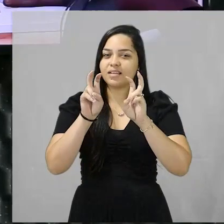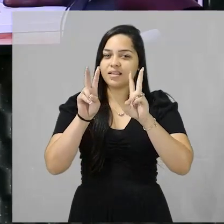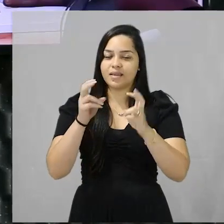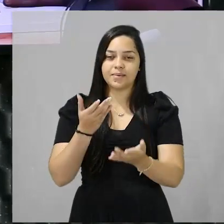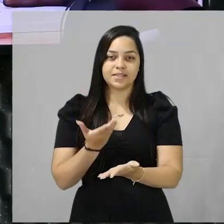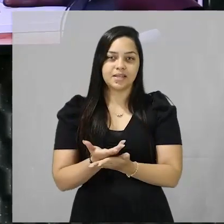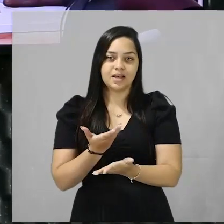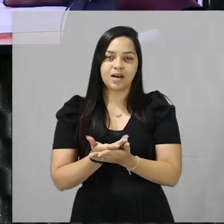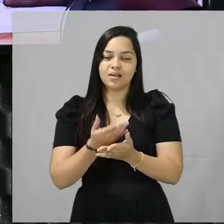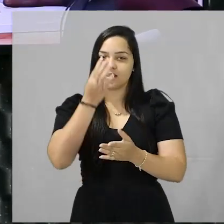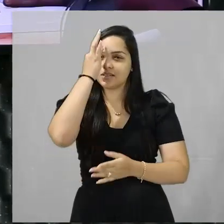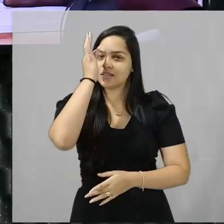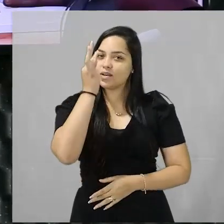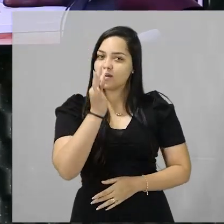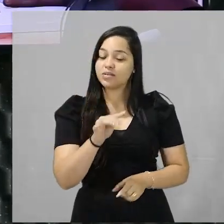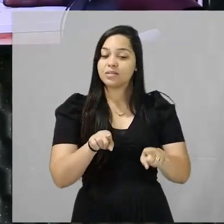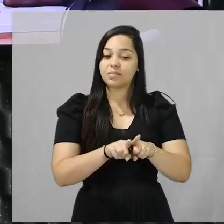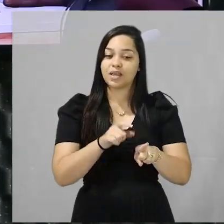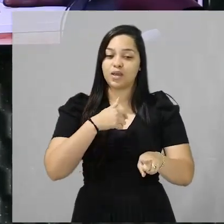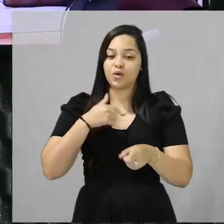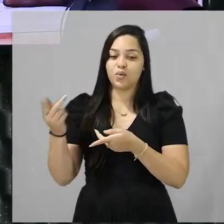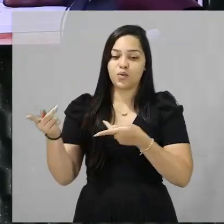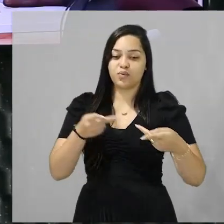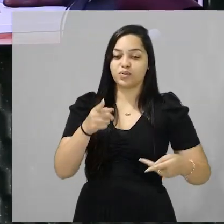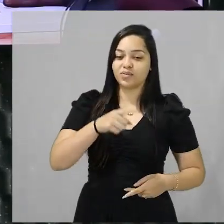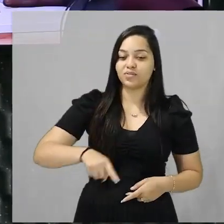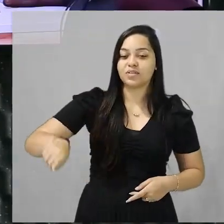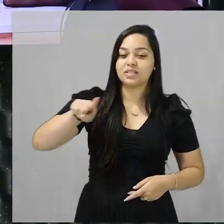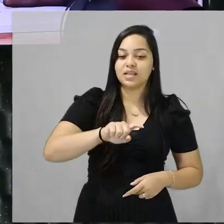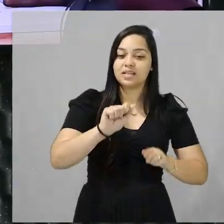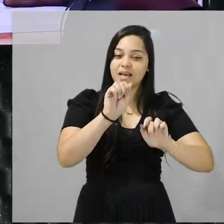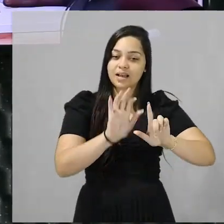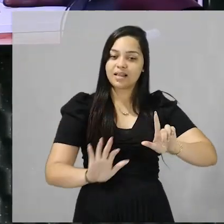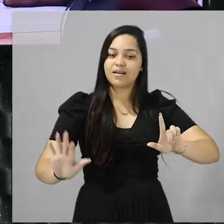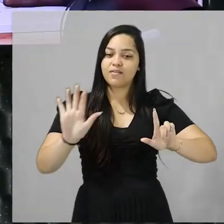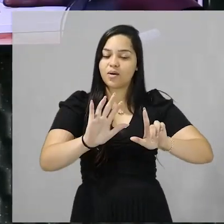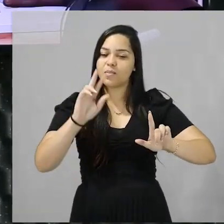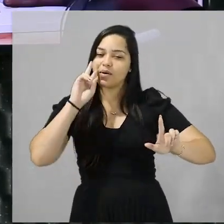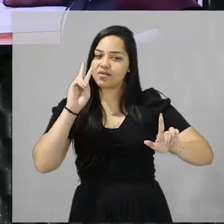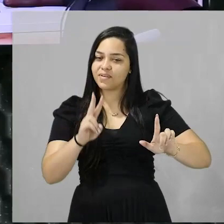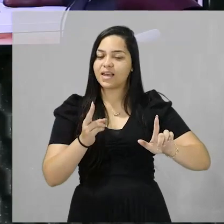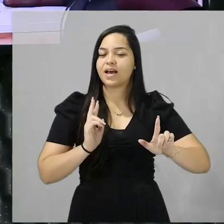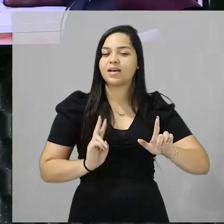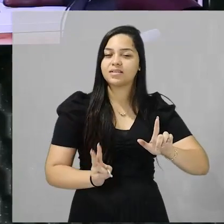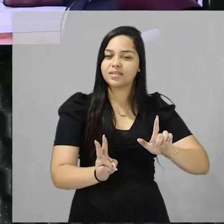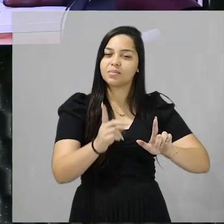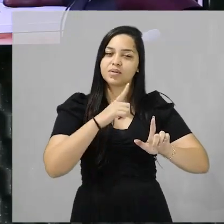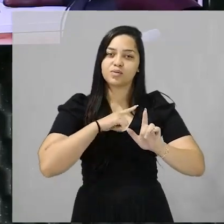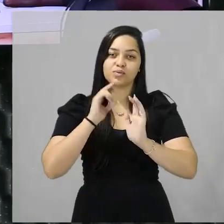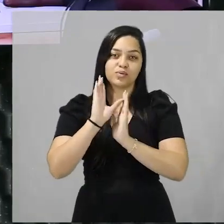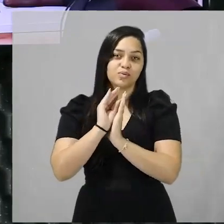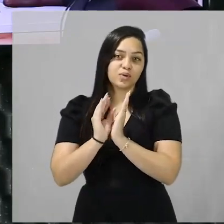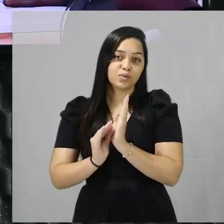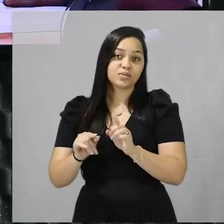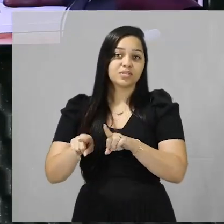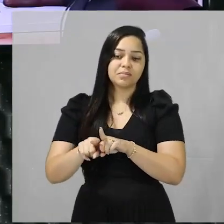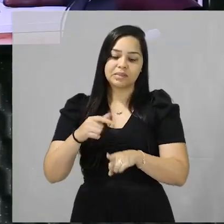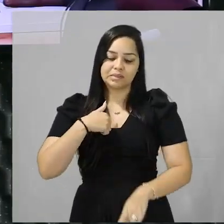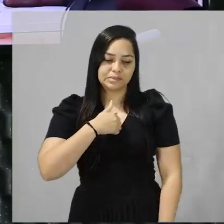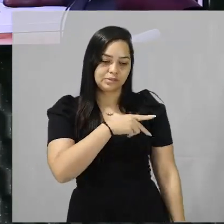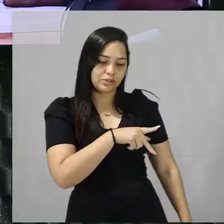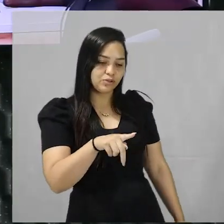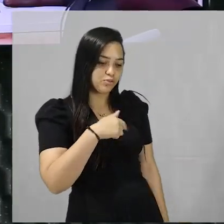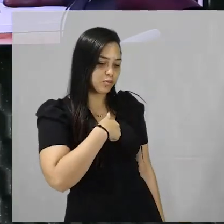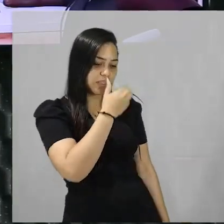também teóricas, então eu convido vocês a vir aqui na plataforma Gonçalves Dias sempre pegar aqueles conteúdos. Professor, eu não estou